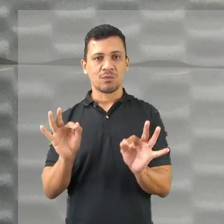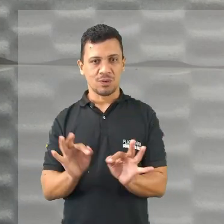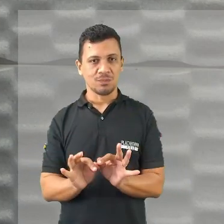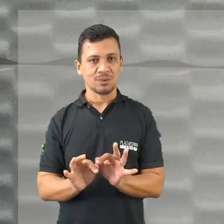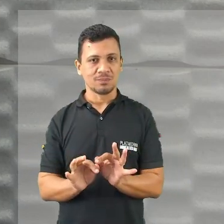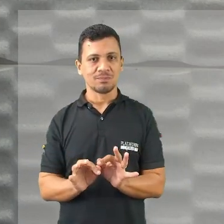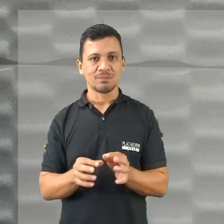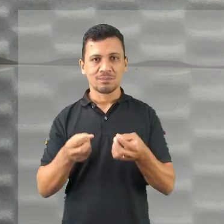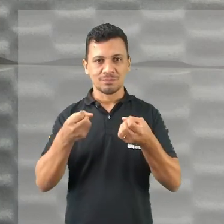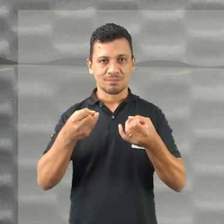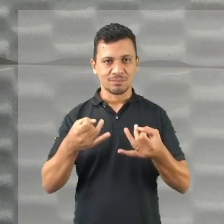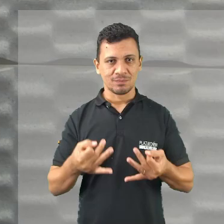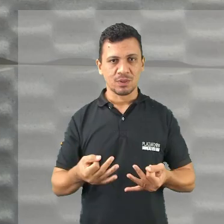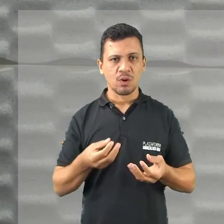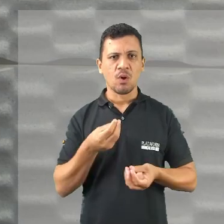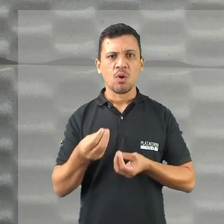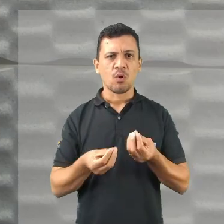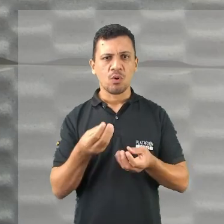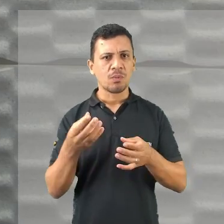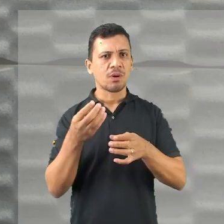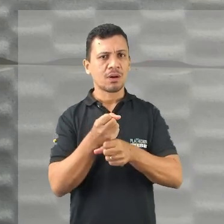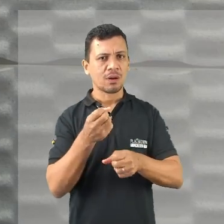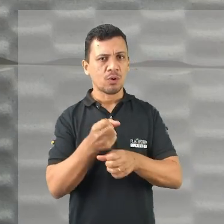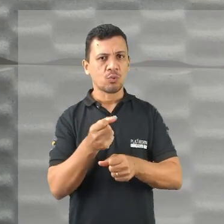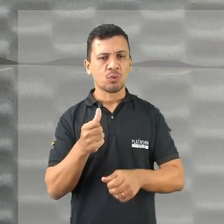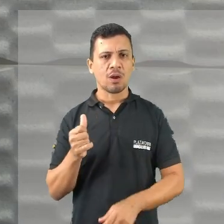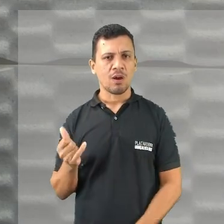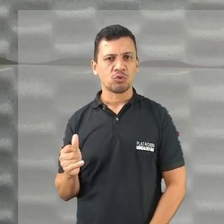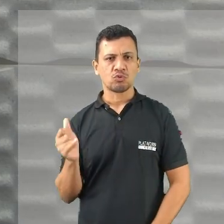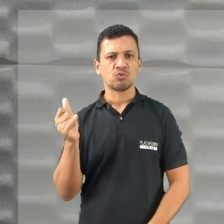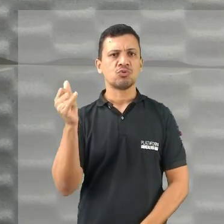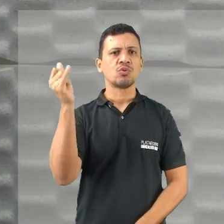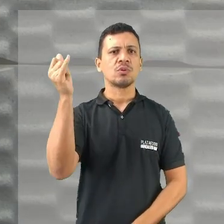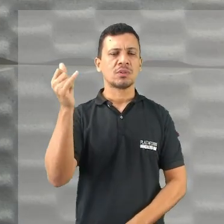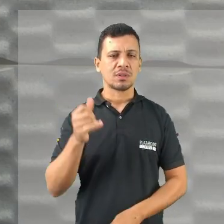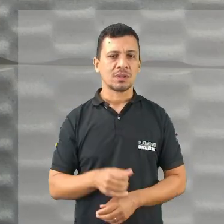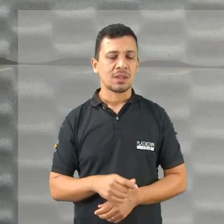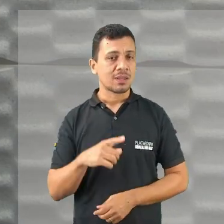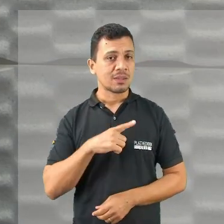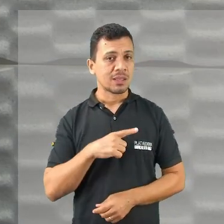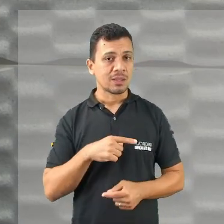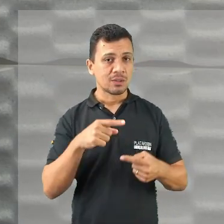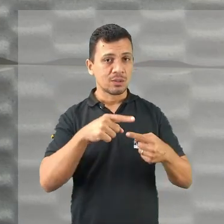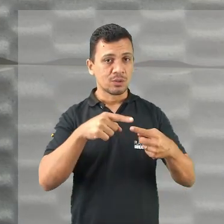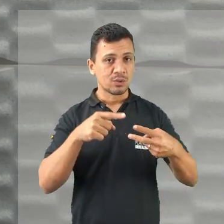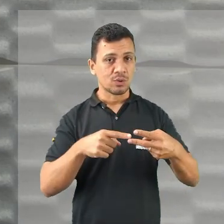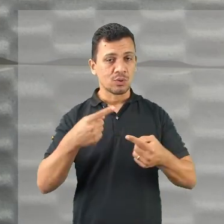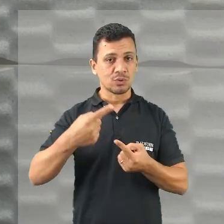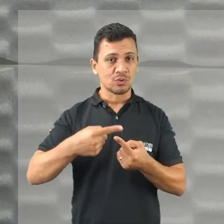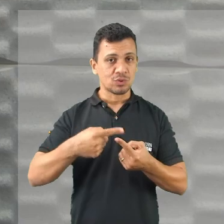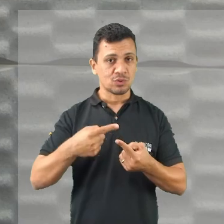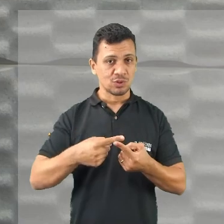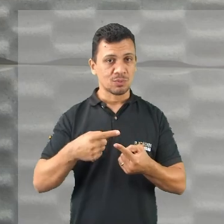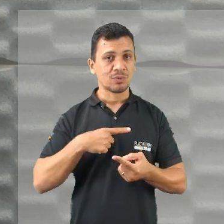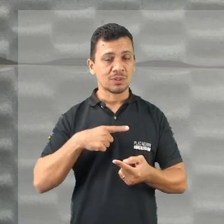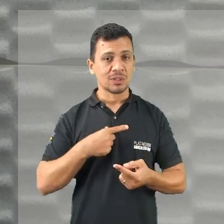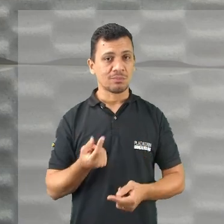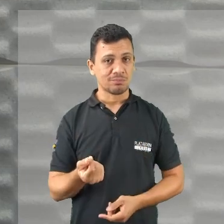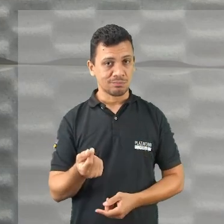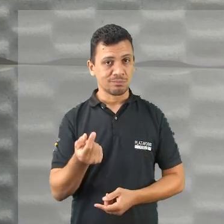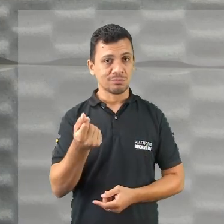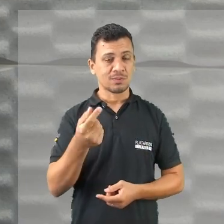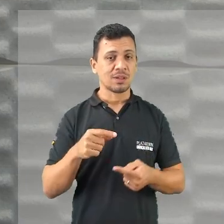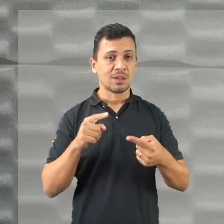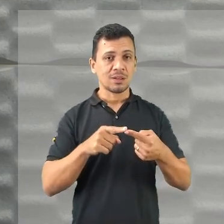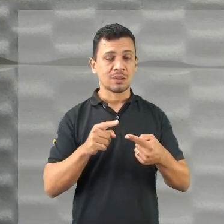ok? Como é que se calcula um juro composto? Só lembrando que existem dois tipos de sistema de capitalização, um chamado